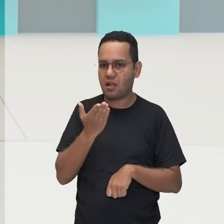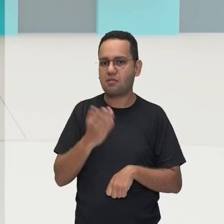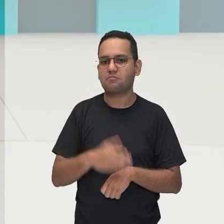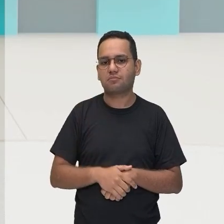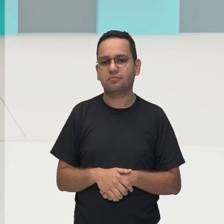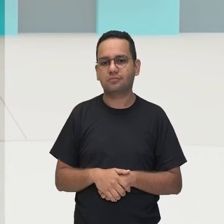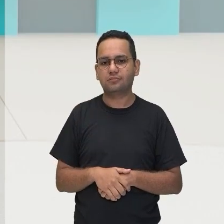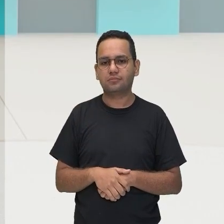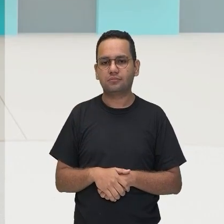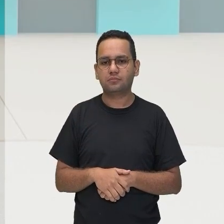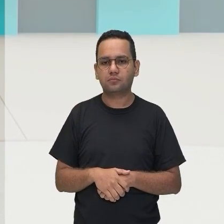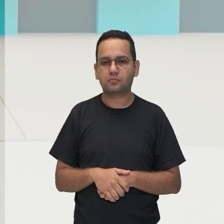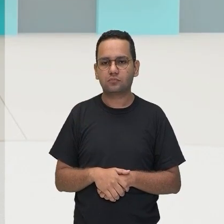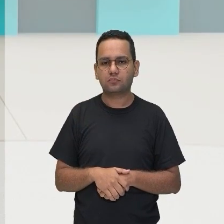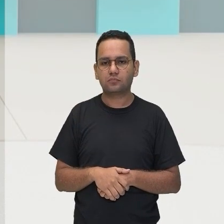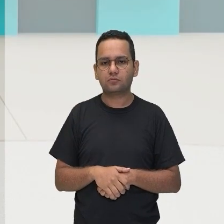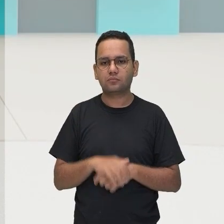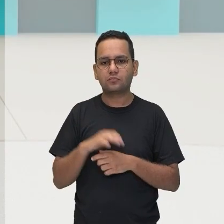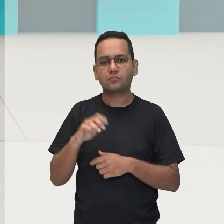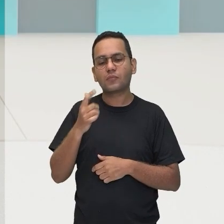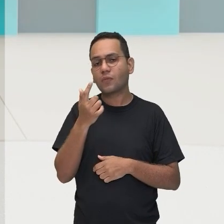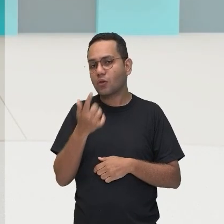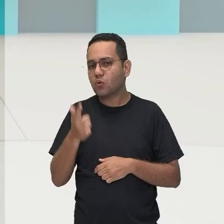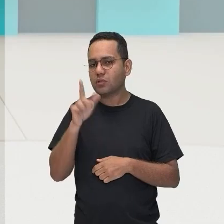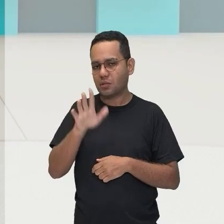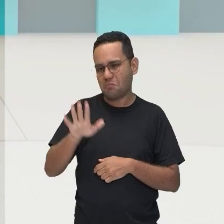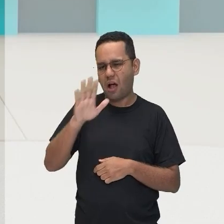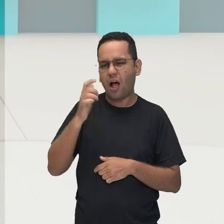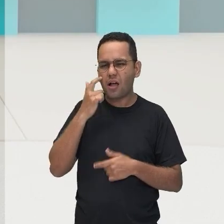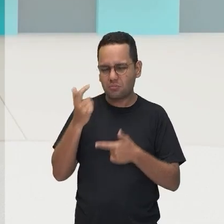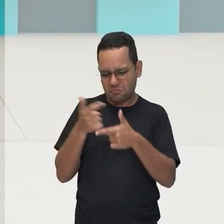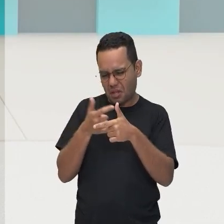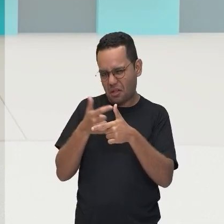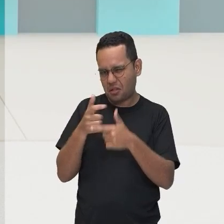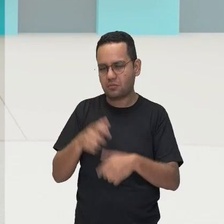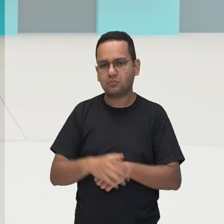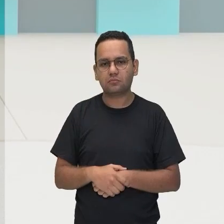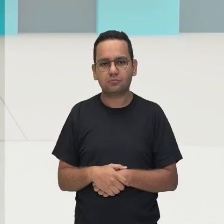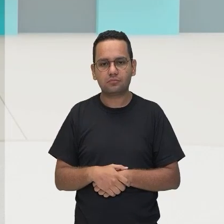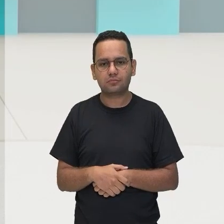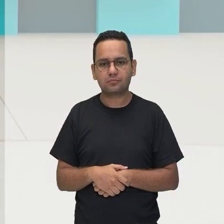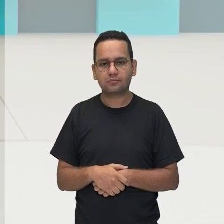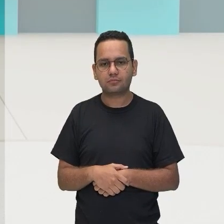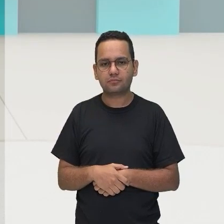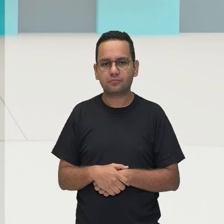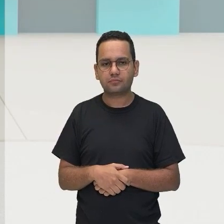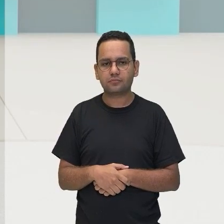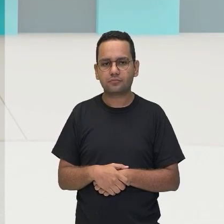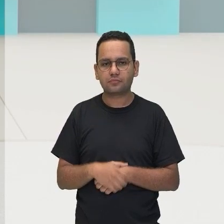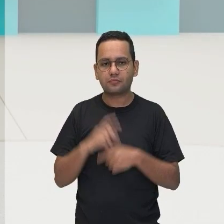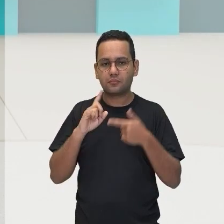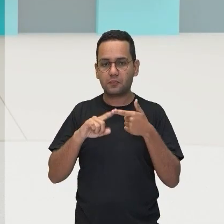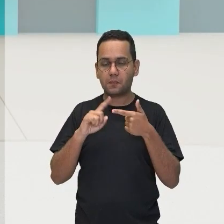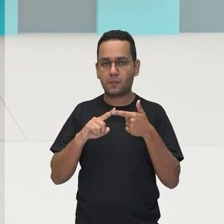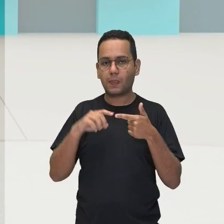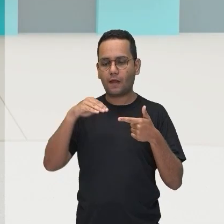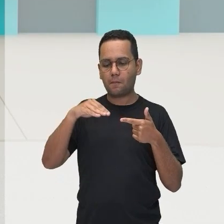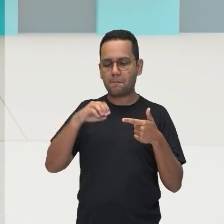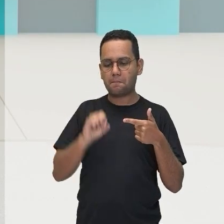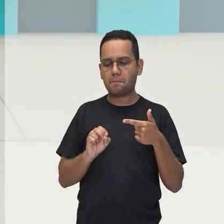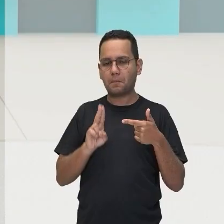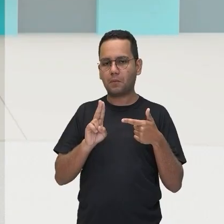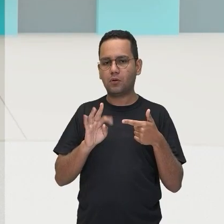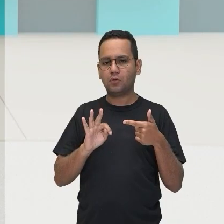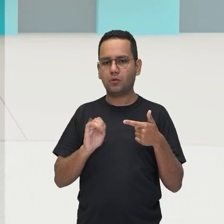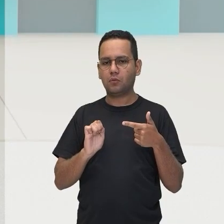vocês vão ver aí mais uma imagem sobre corrida de orientação. E, por fim, nós temos aqui o mountain bike, né, que com